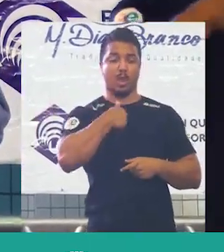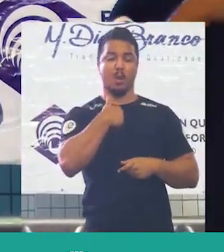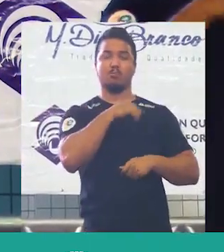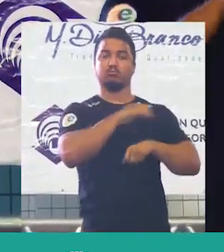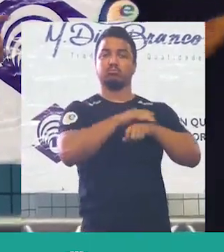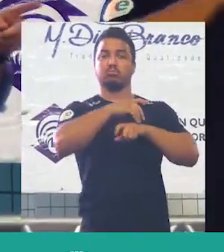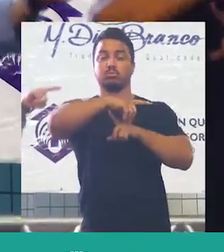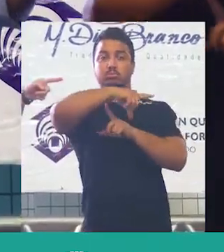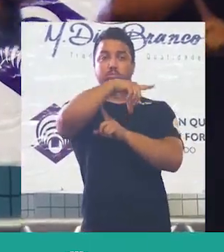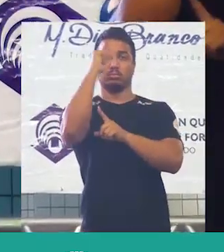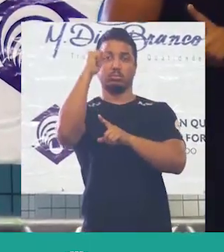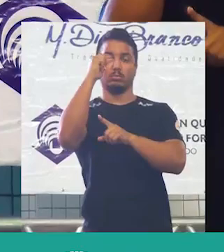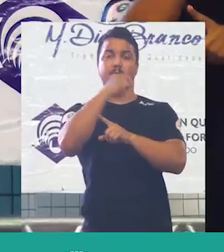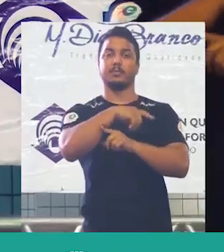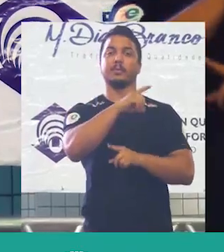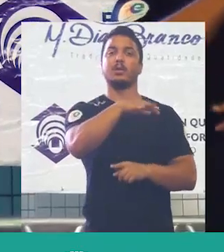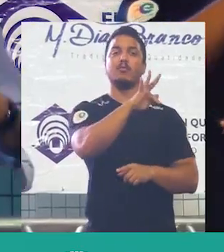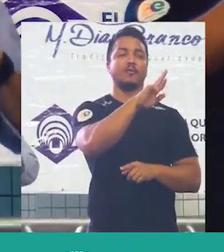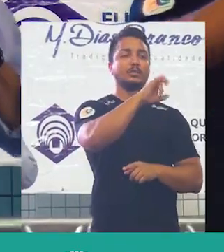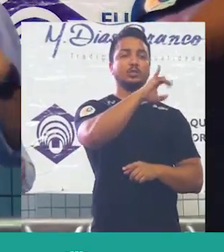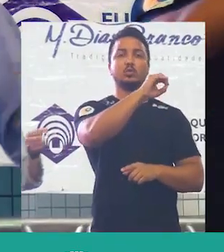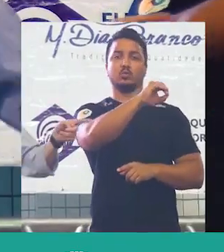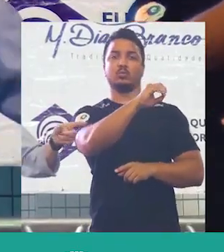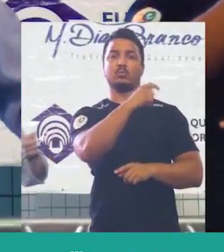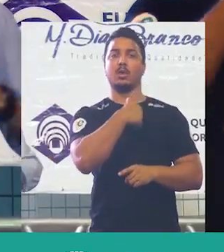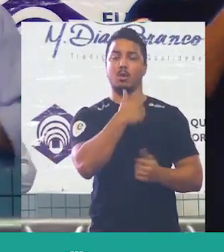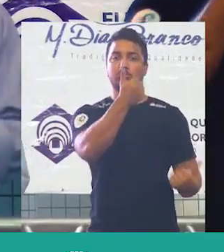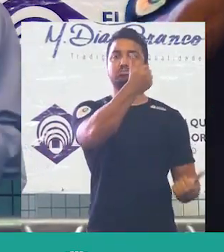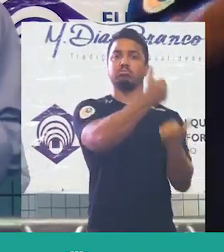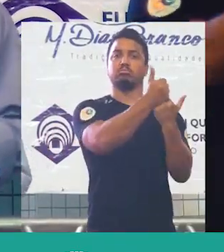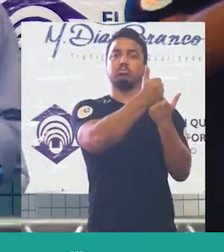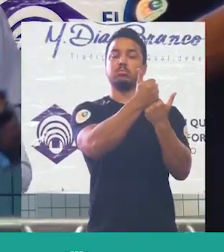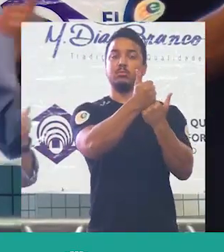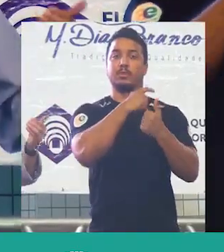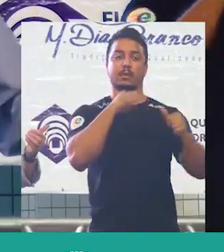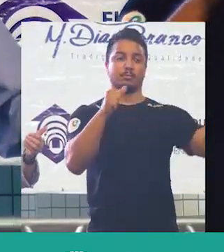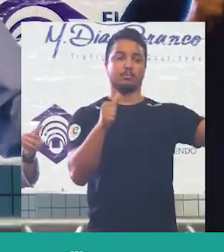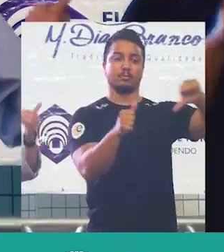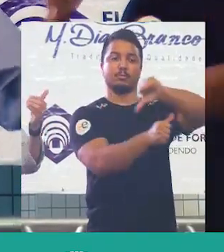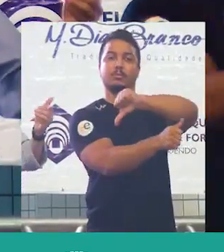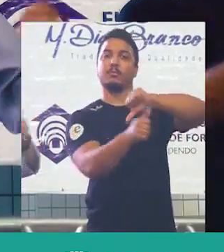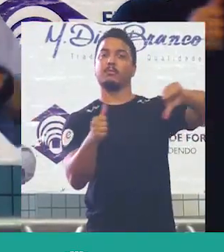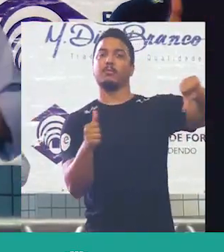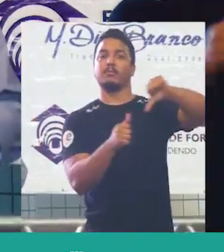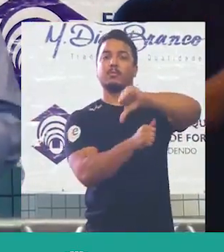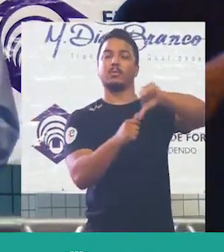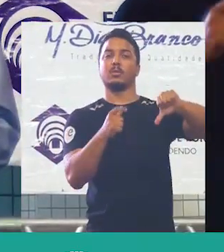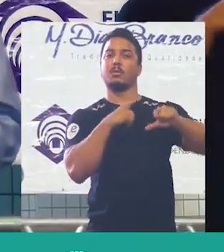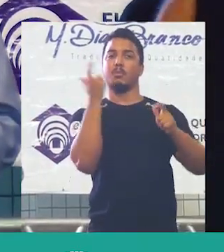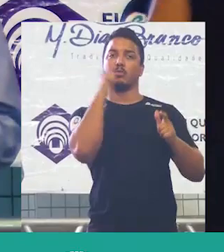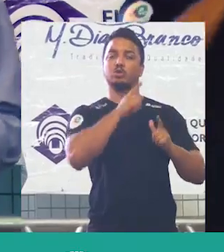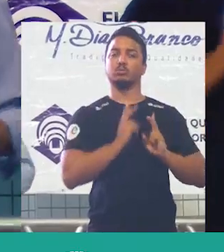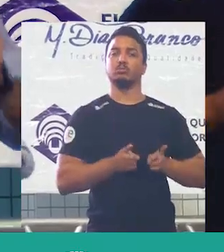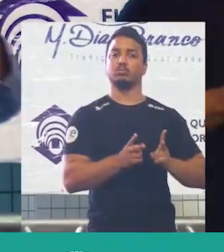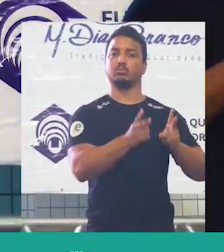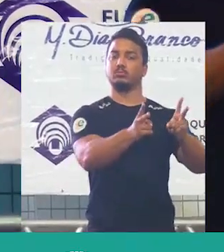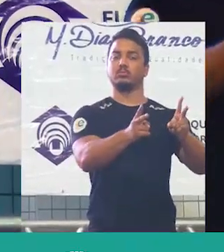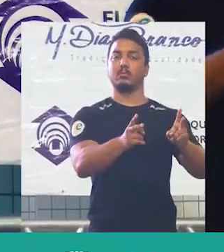ele indicava o Francisco, e eu apoiava, e nós éramos